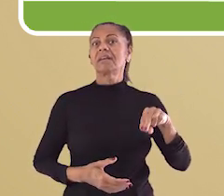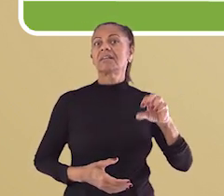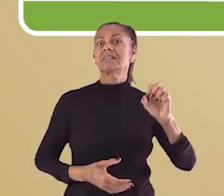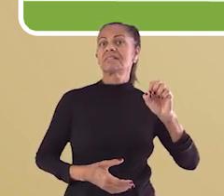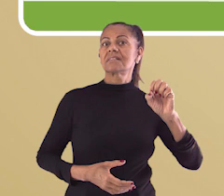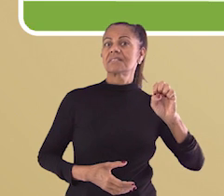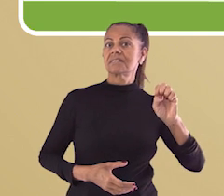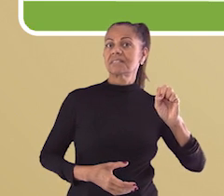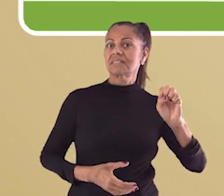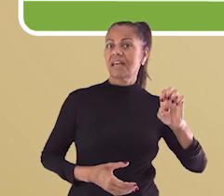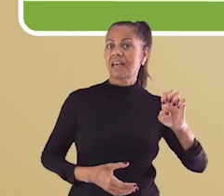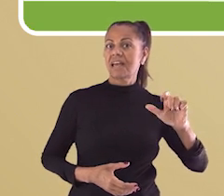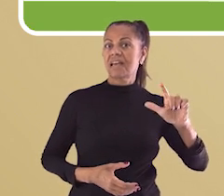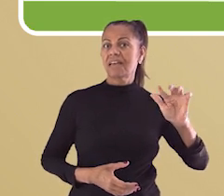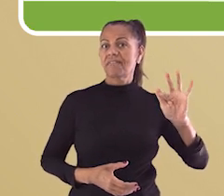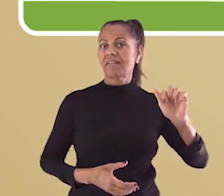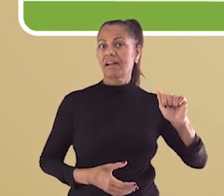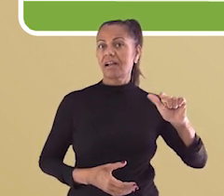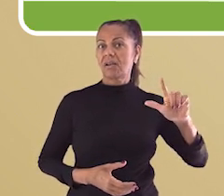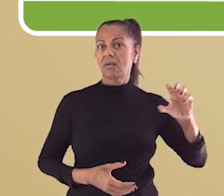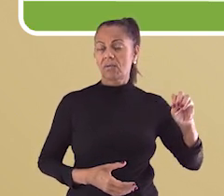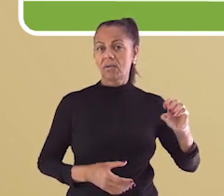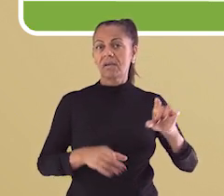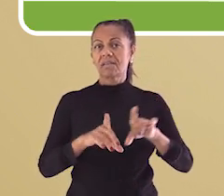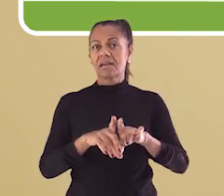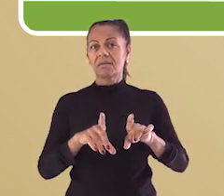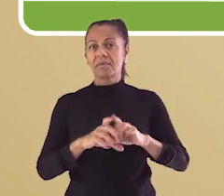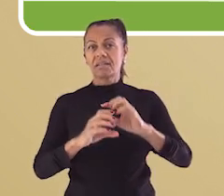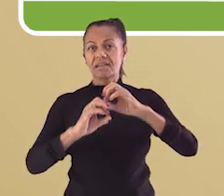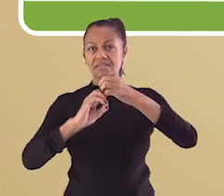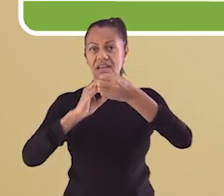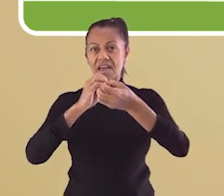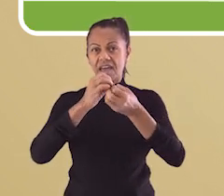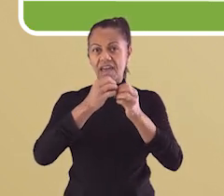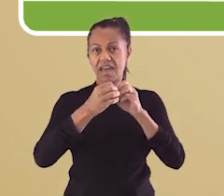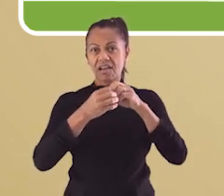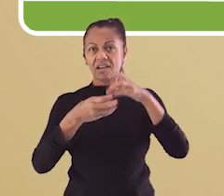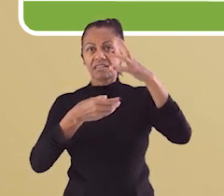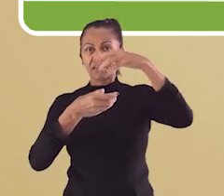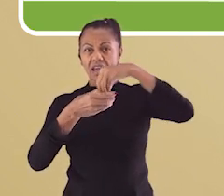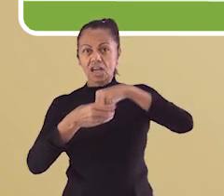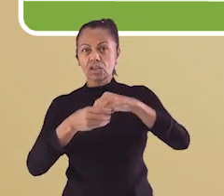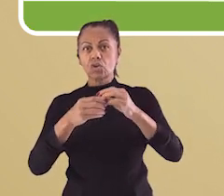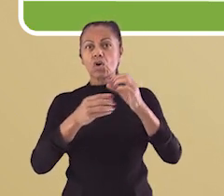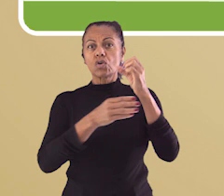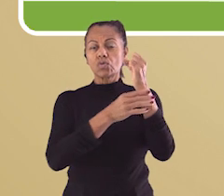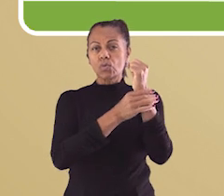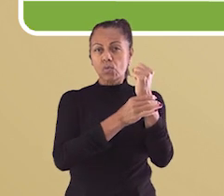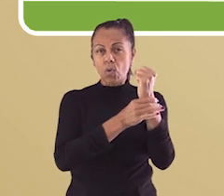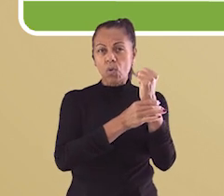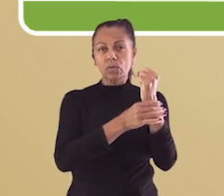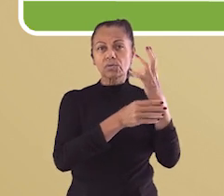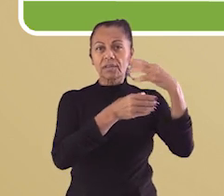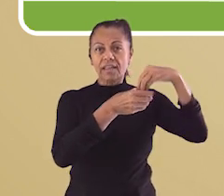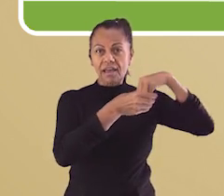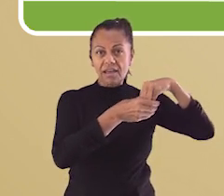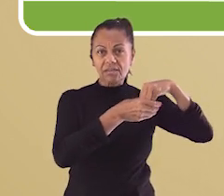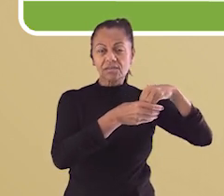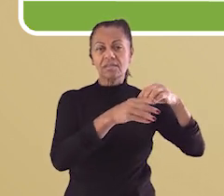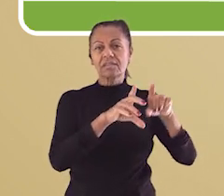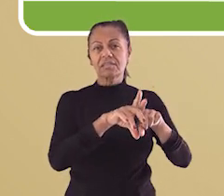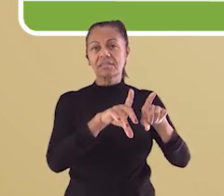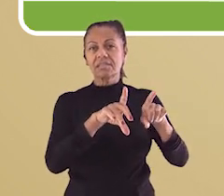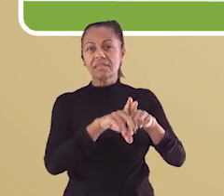forma e sustentação ao nosso corpo, produz células do sangue no interior dos ossos, armazena cálcio